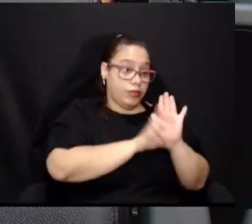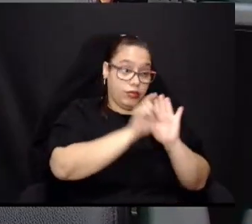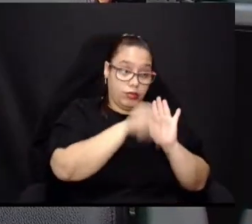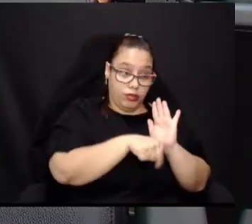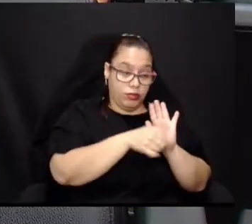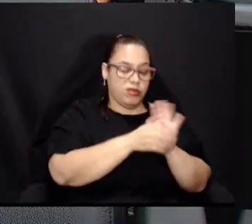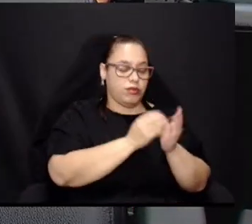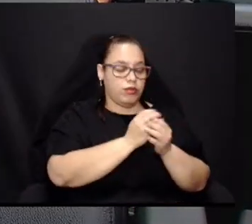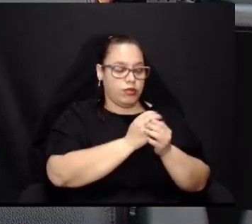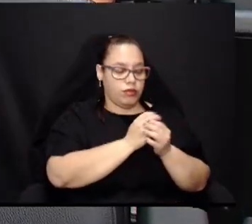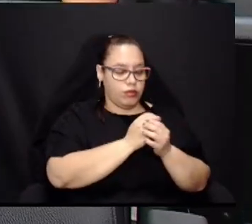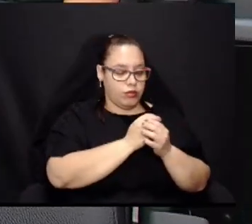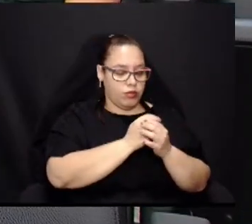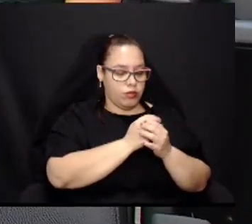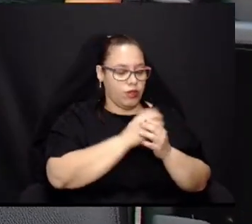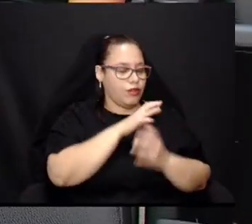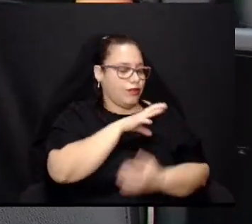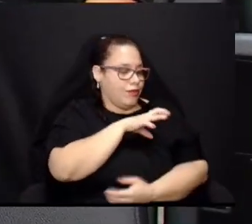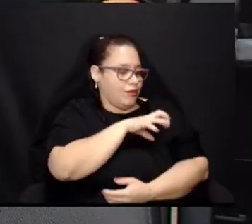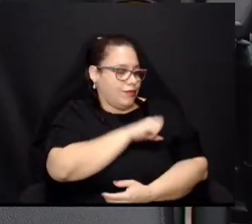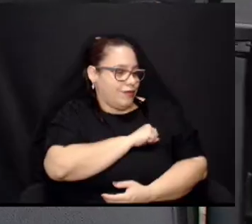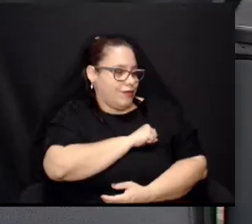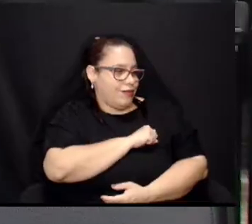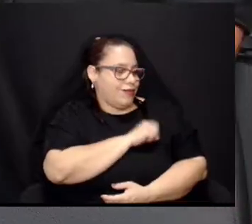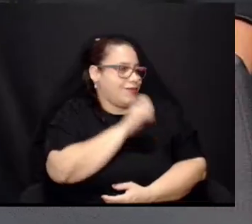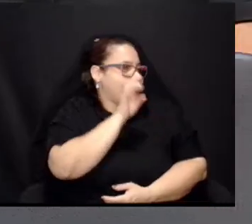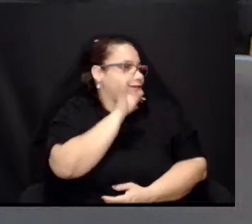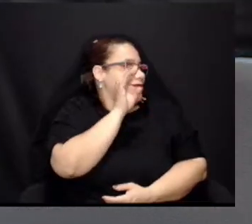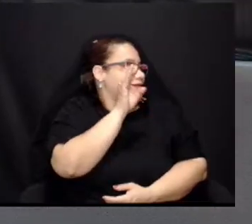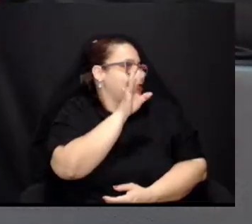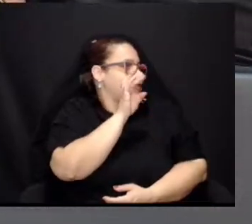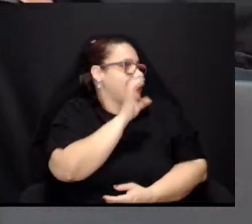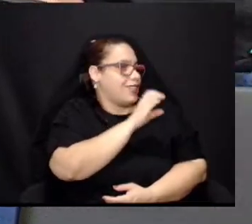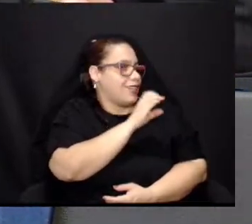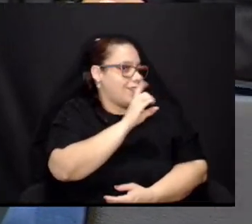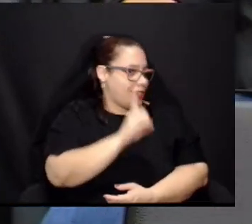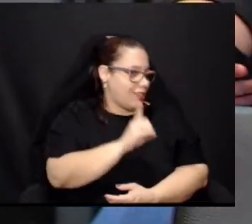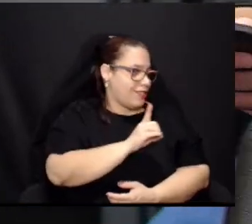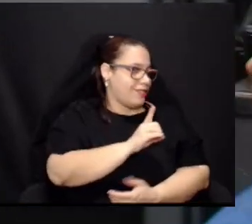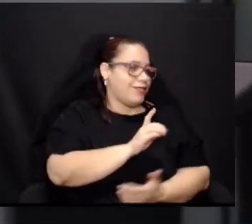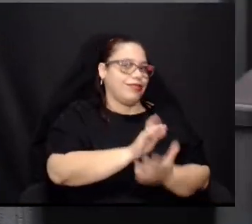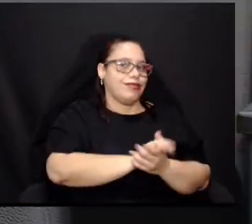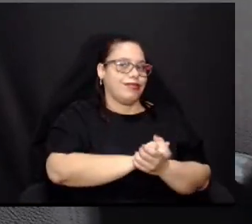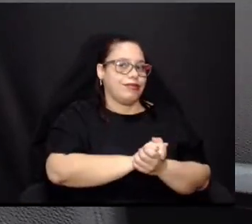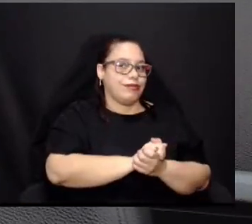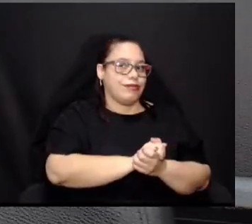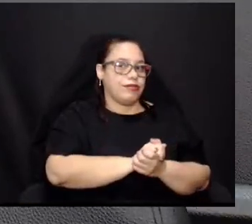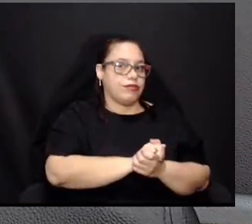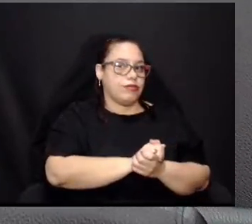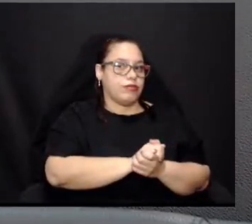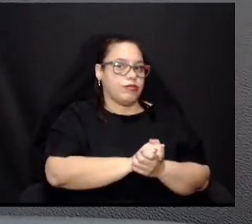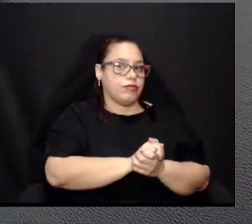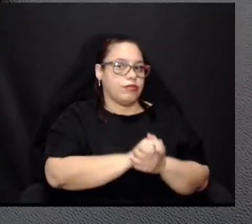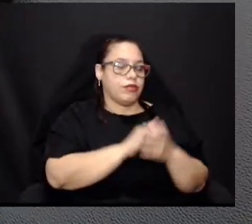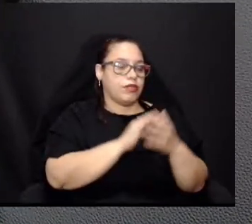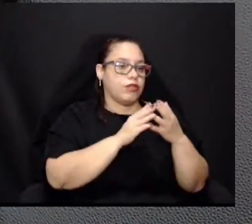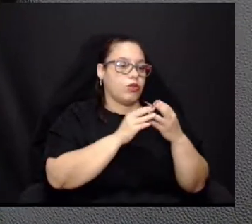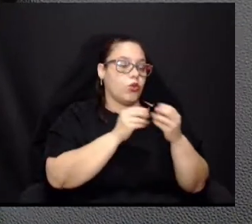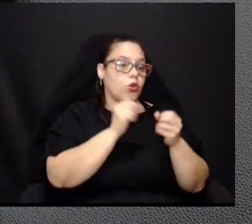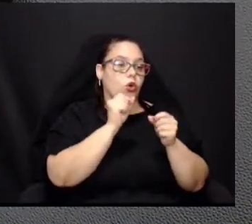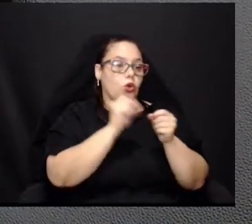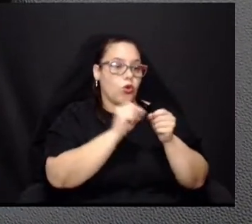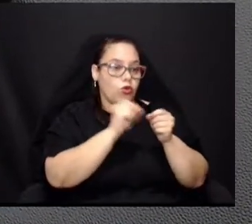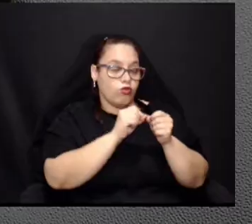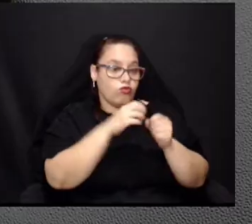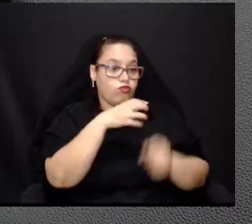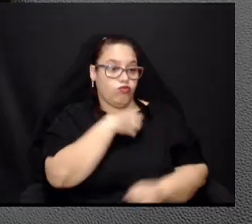é apaixonada, a menina nos olhos, né, da nossa coordenadoria. E assim, pela natureza da atividade da nossa coordenadoria, a gente